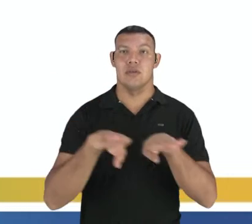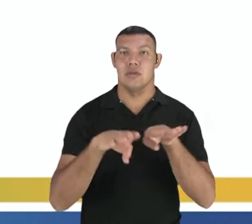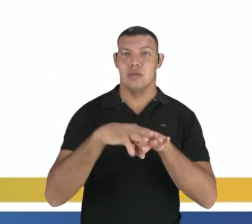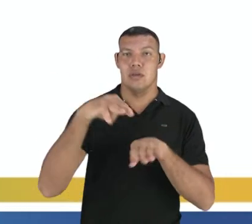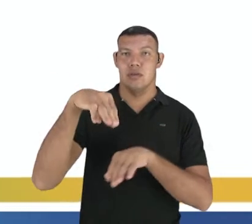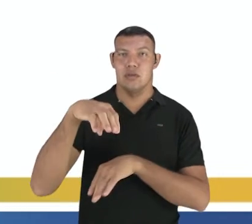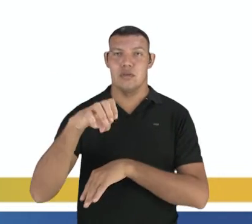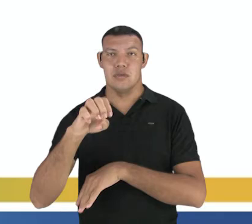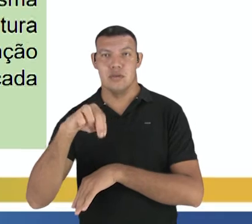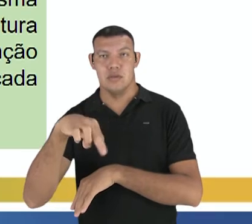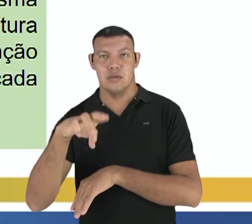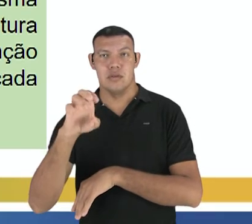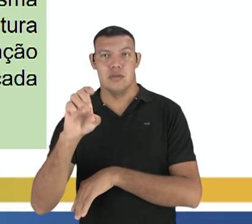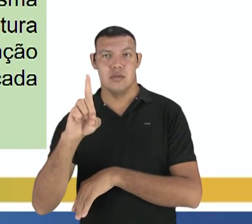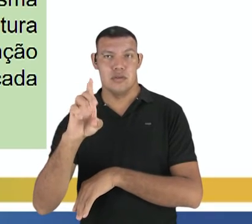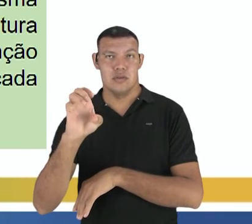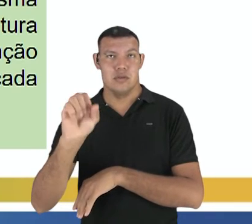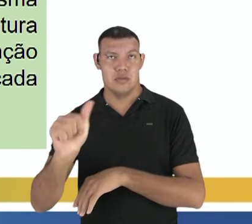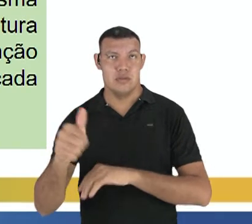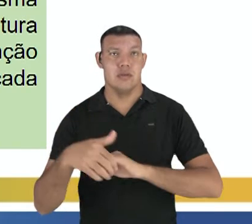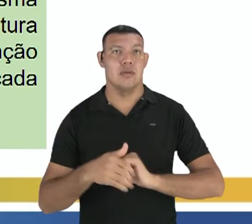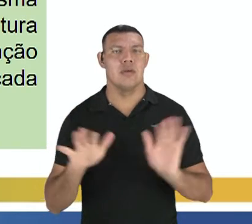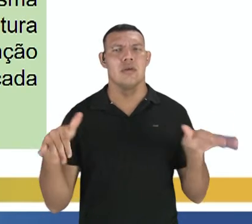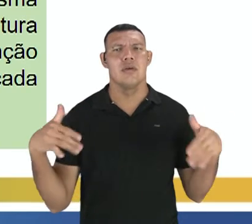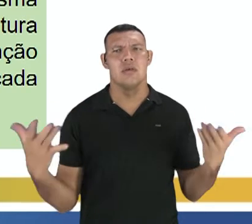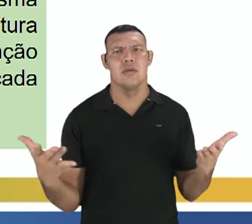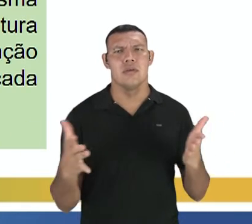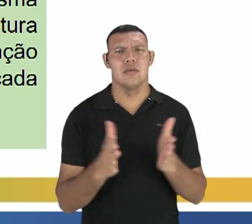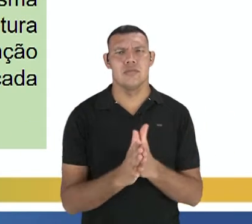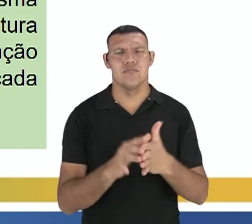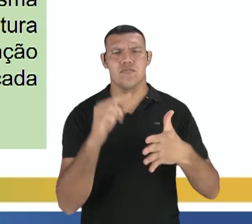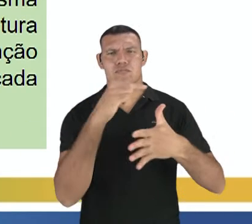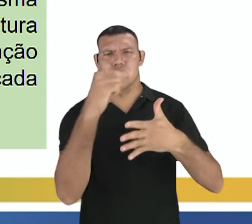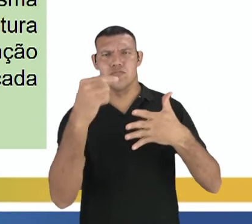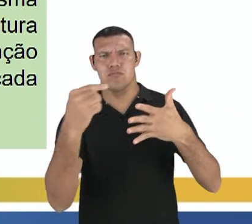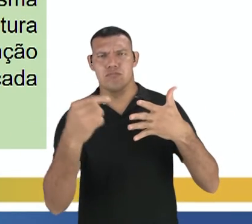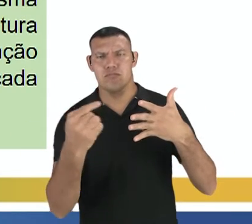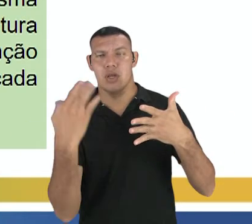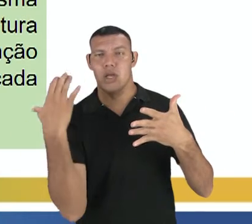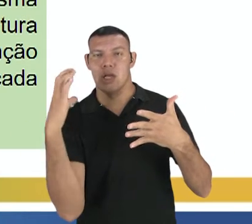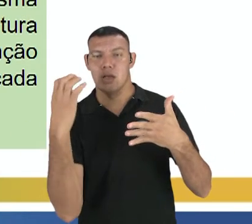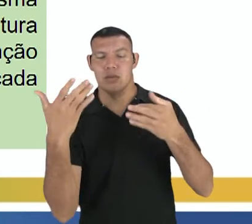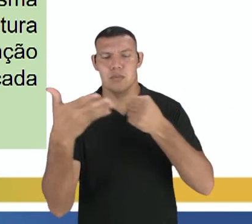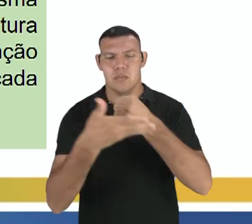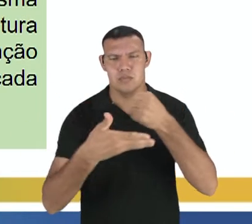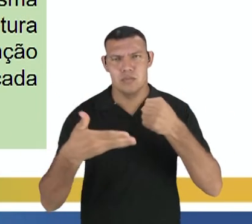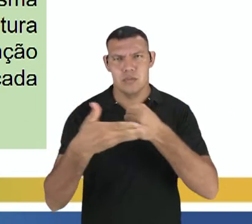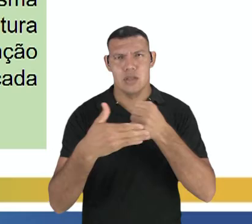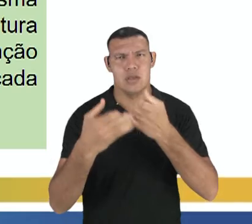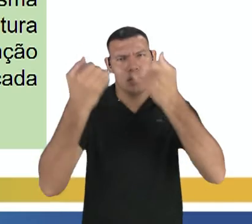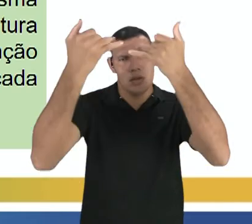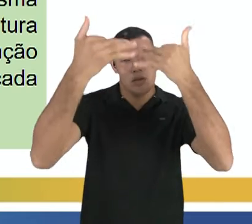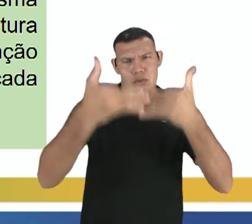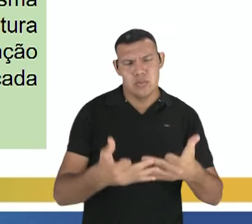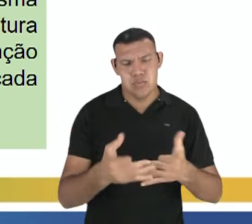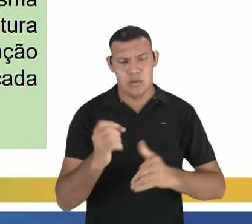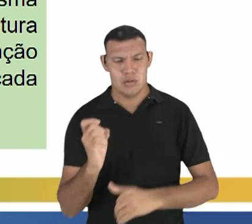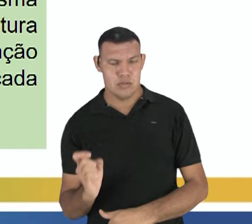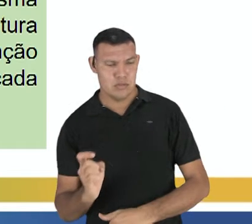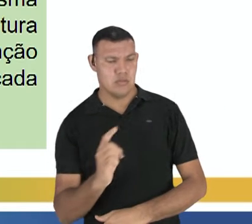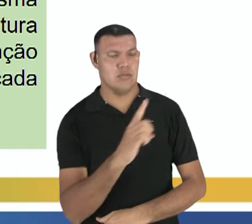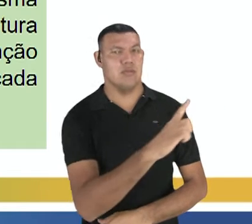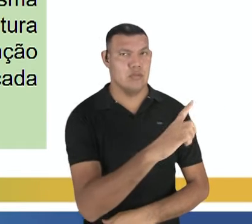genética e biotecnologia. Bom, então quais eram as evidências que os cientistas se baseavam para explicar a